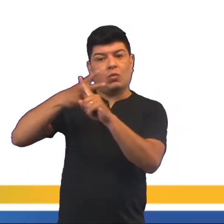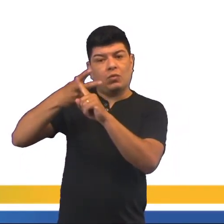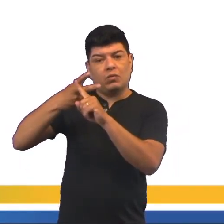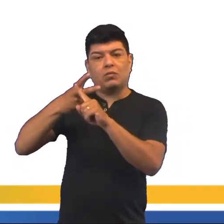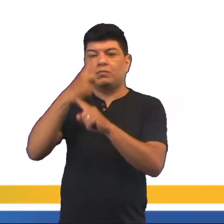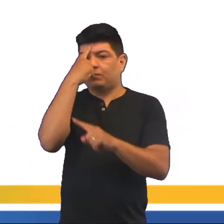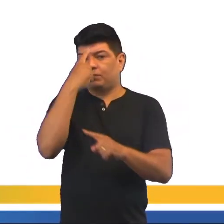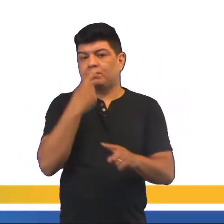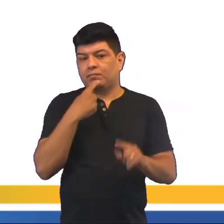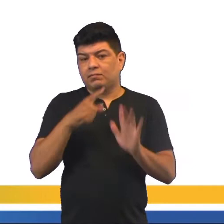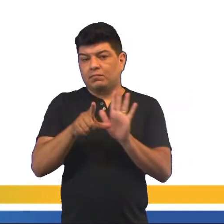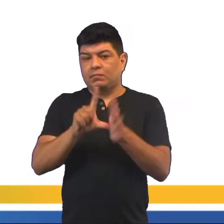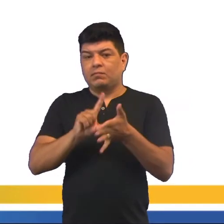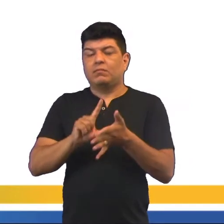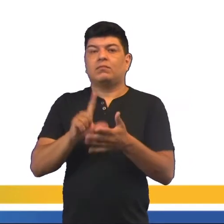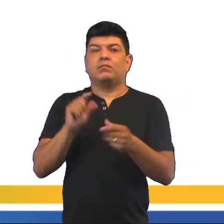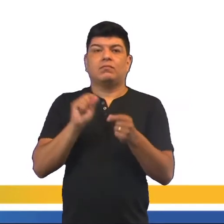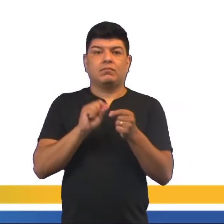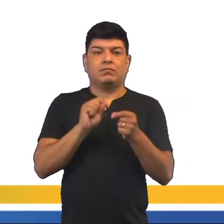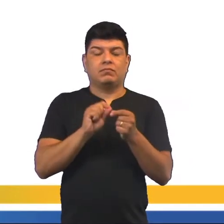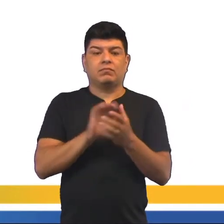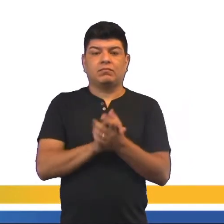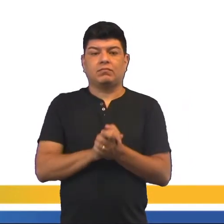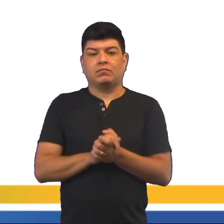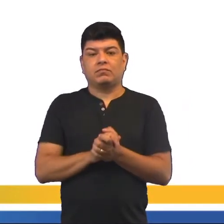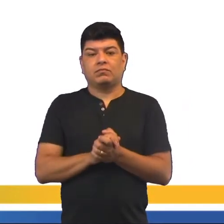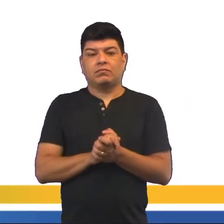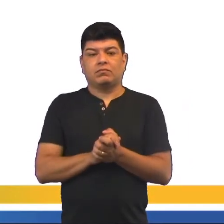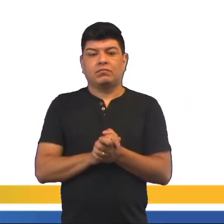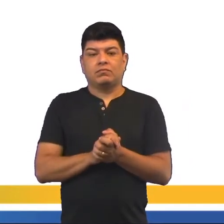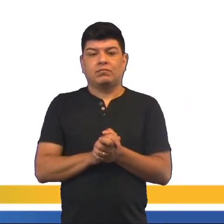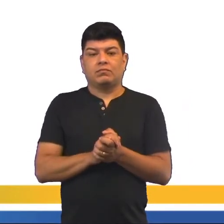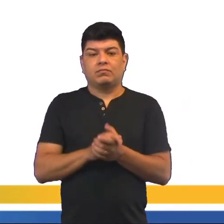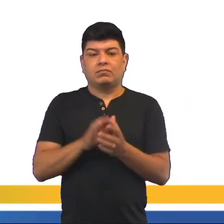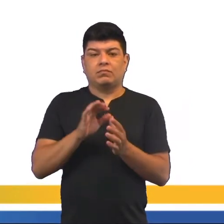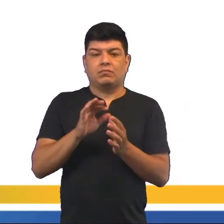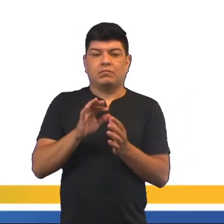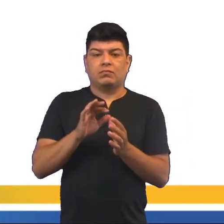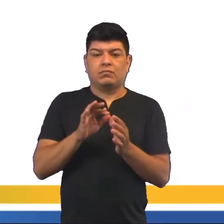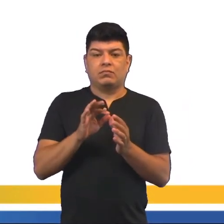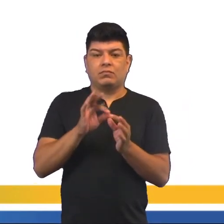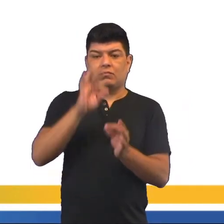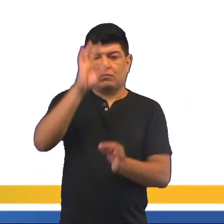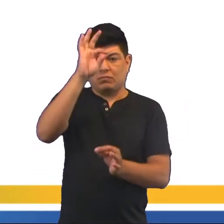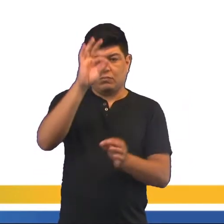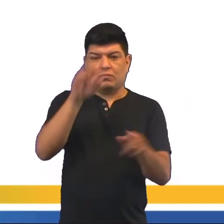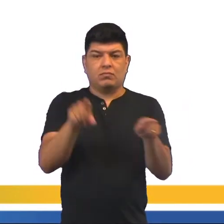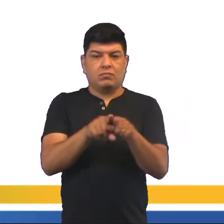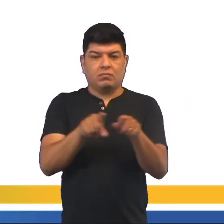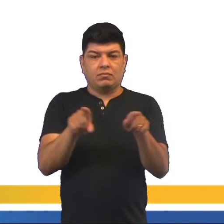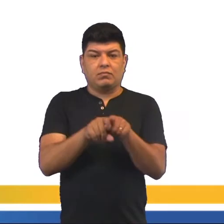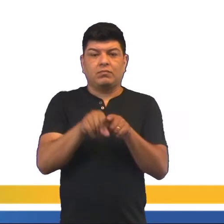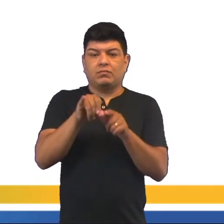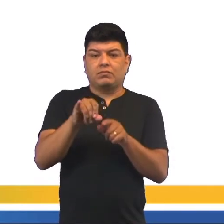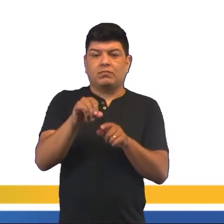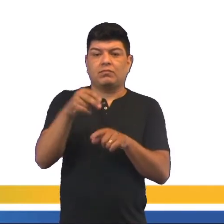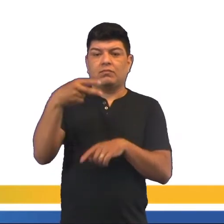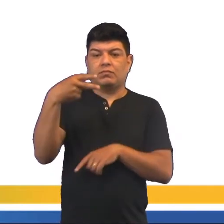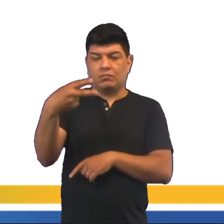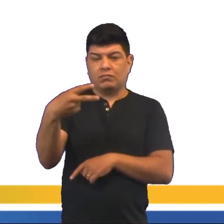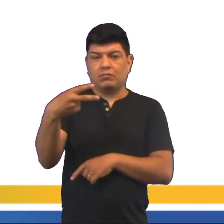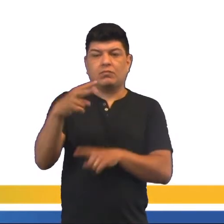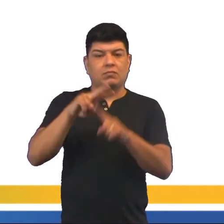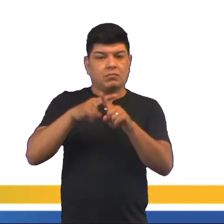da figura anterior que eu vou estar ampliando. E o seu comprimento também, né, na sua proporção. Se for